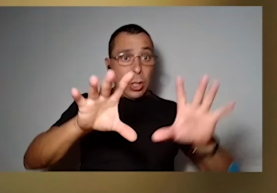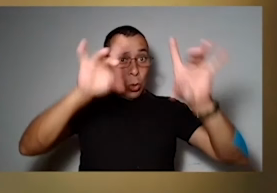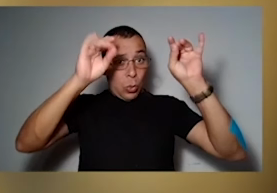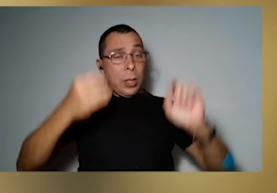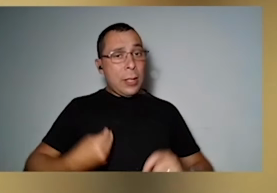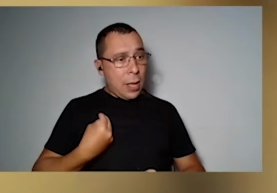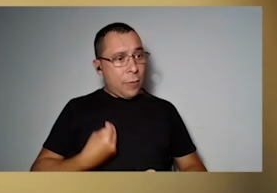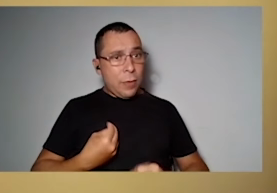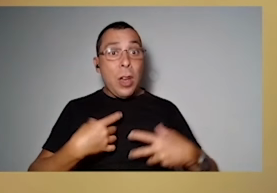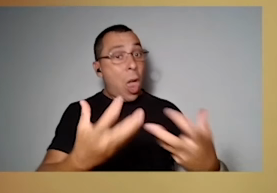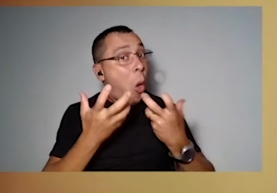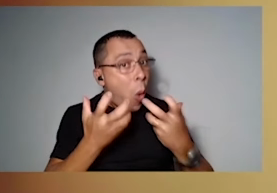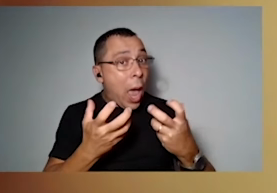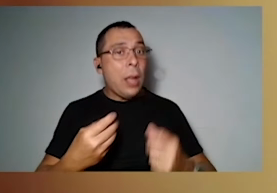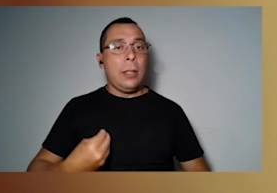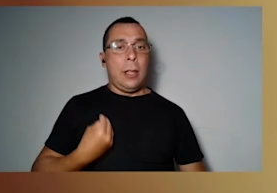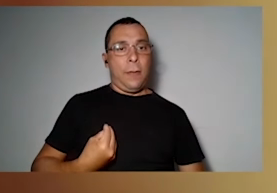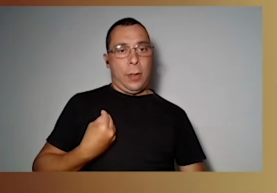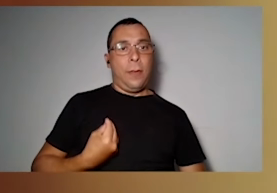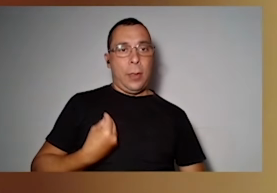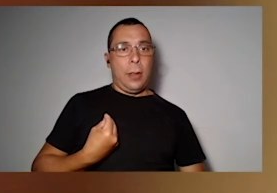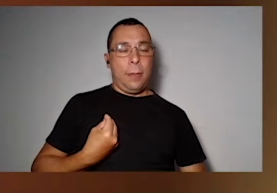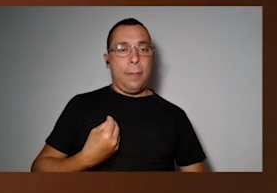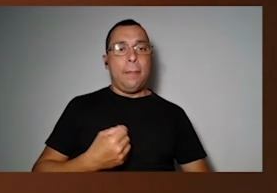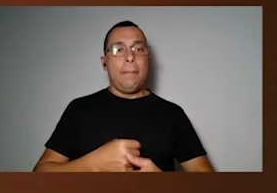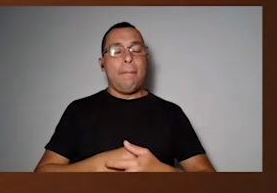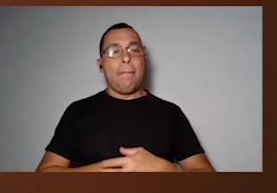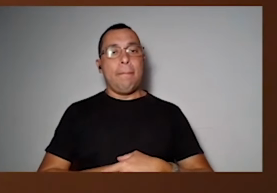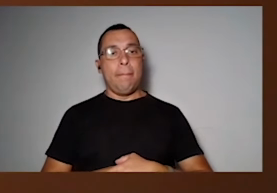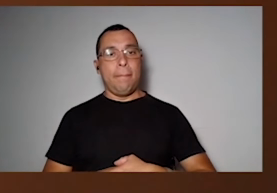eu escolhi estar viva, eu quero estar viva.